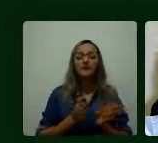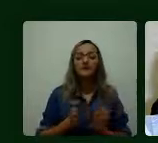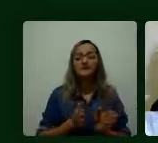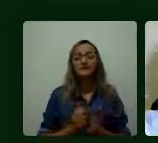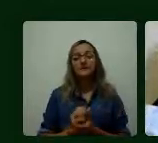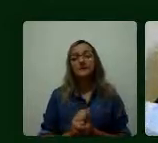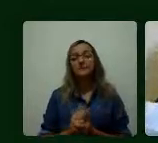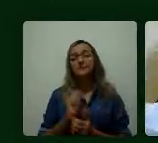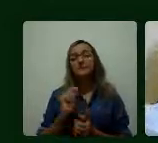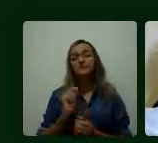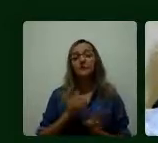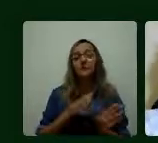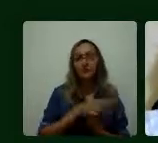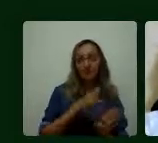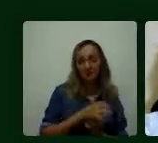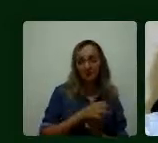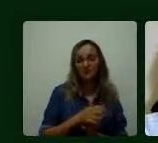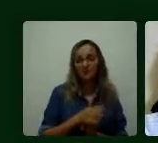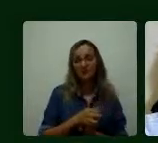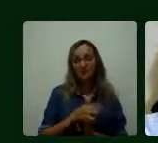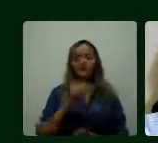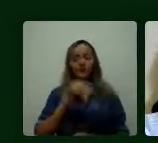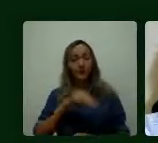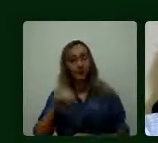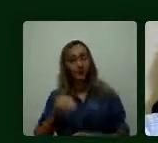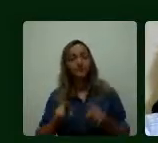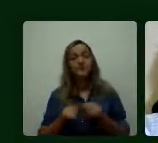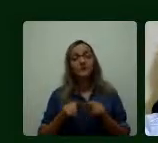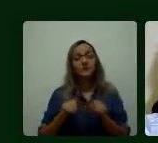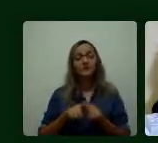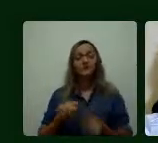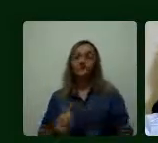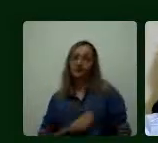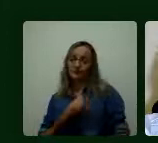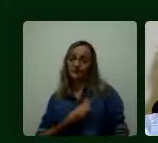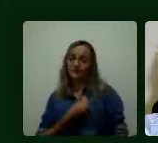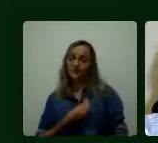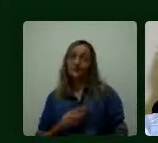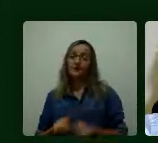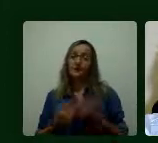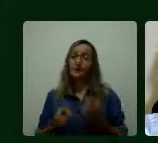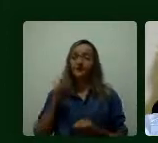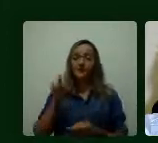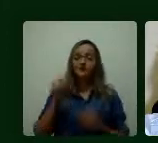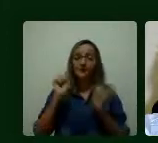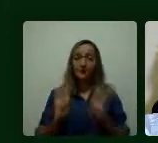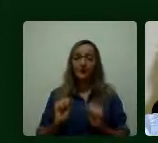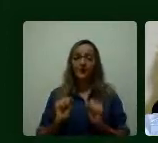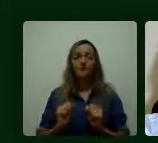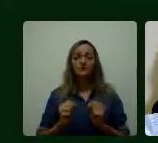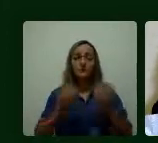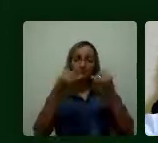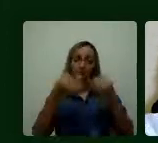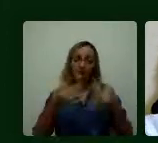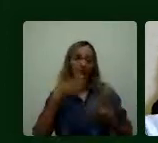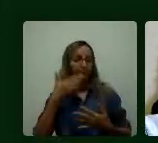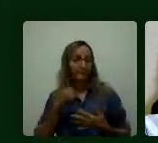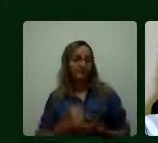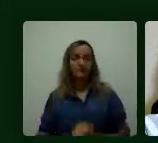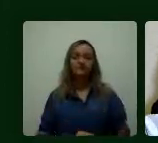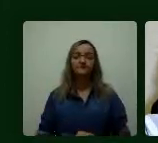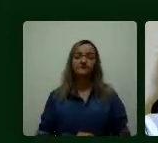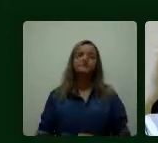de prototipagem, as equipes vão precisar fazer essa entrega parcial. Eu vou até compartilhar aqui com vocês minha tela, para vocês, para ficar